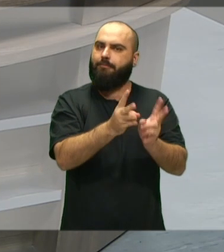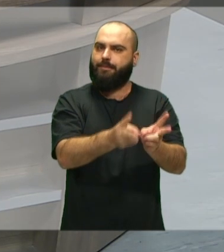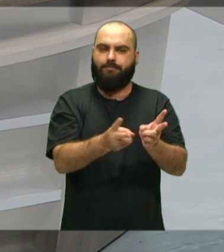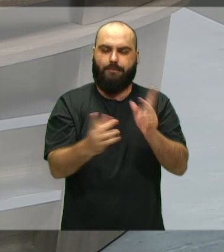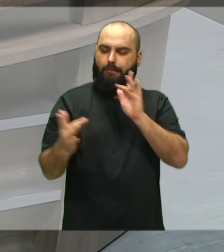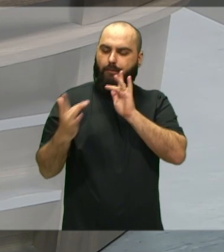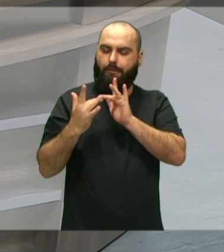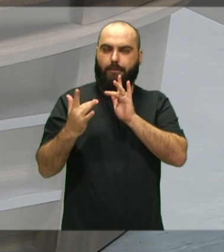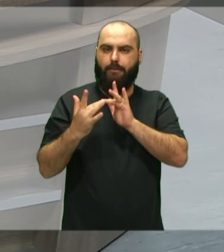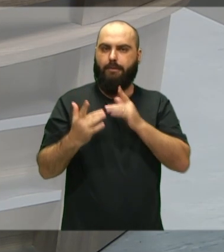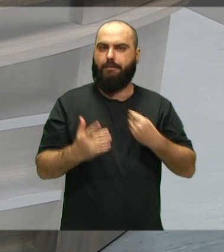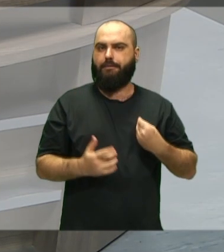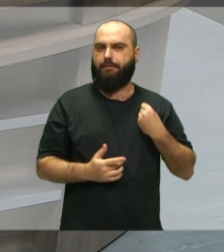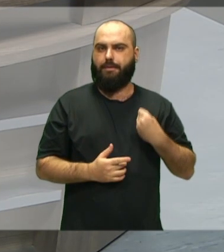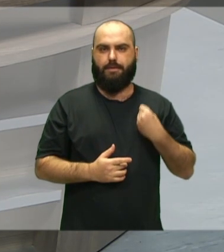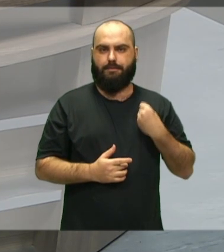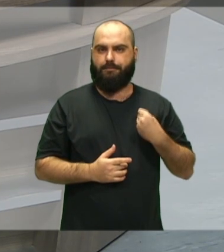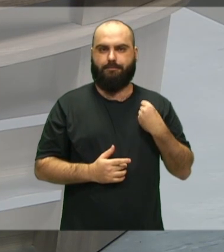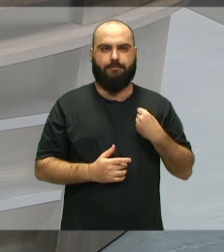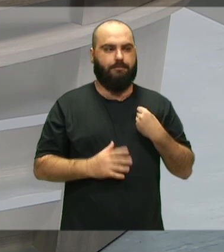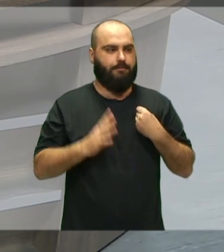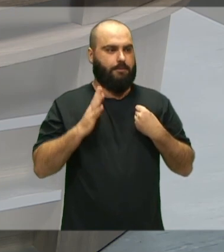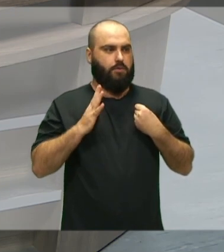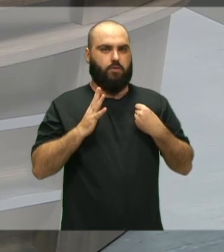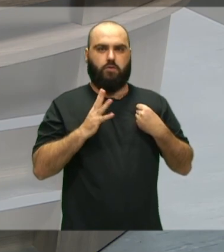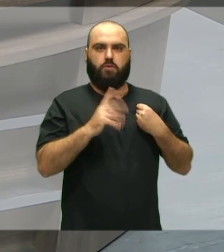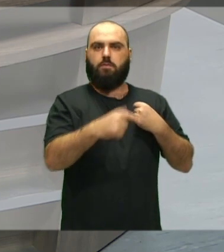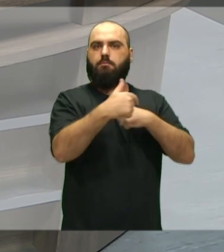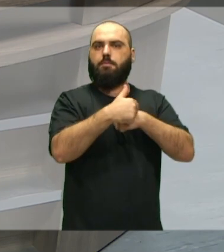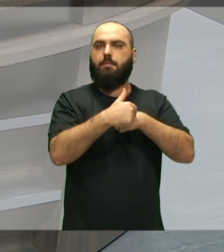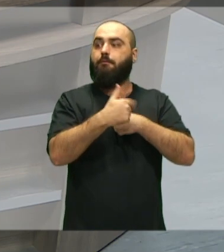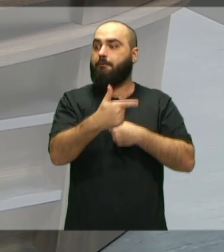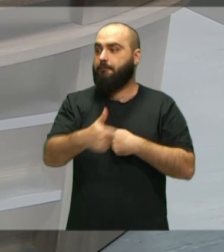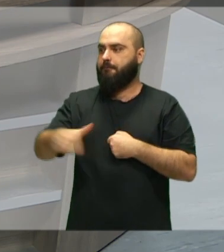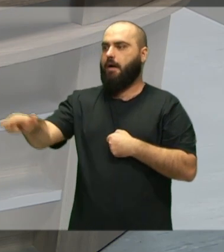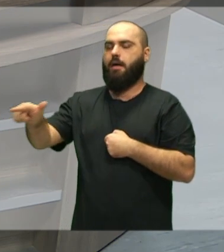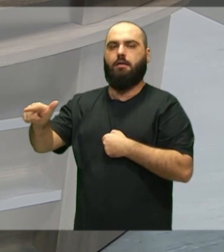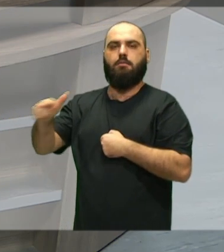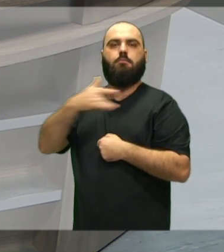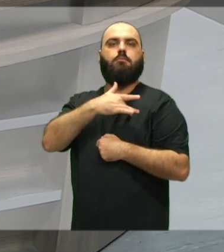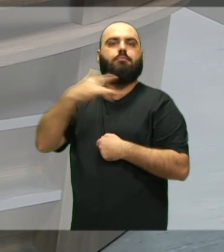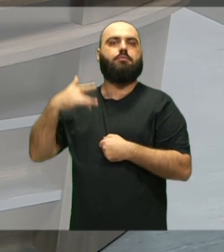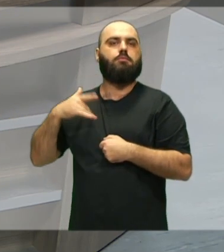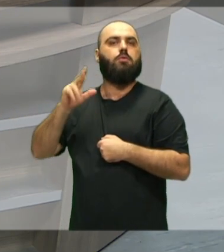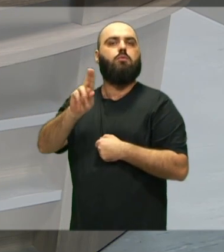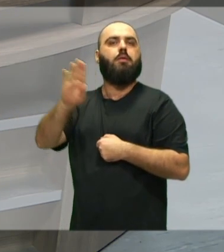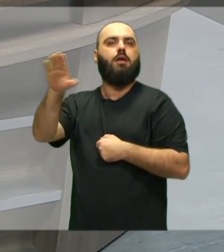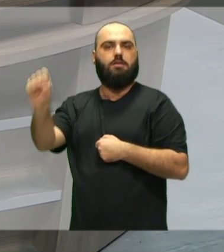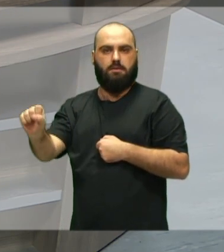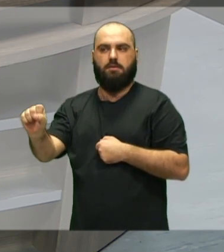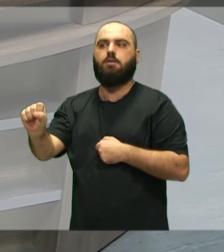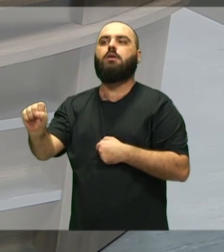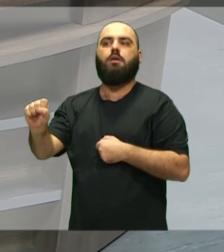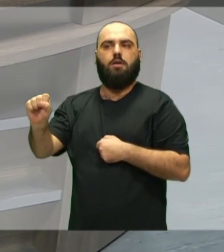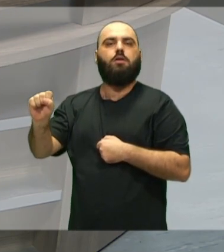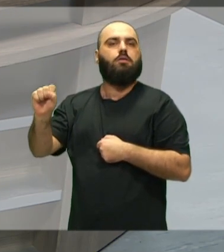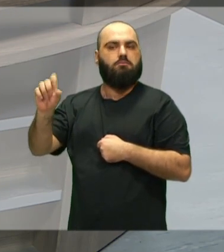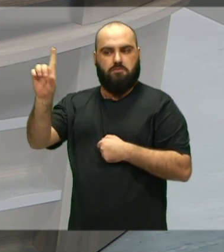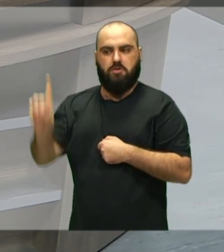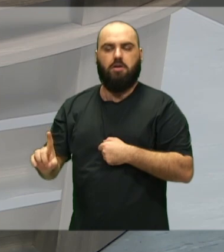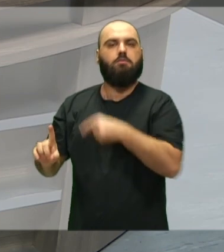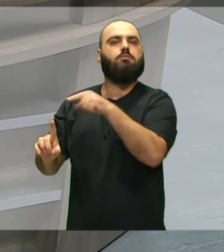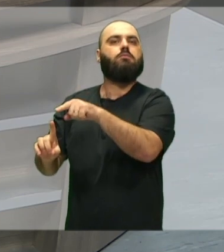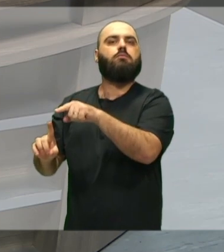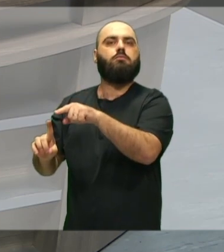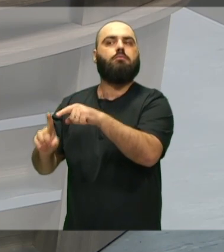vida toda, em todos os sentidos. Se você vai ao posto de saúde, você é um usuário do direito e também tem que saber quais são os